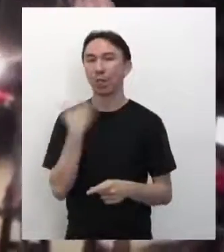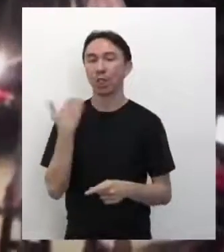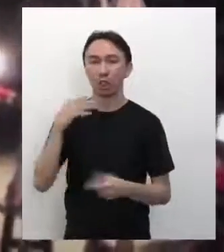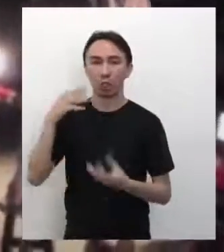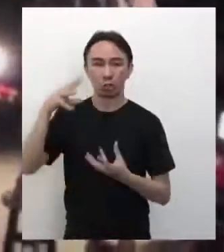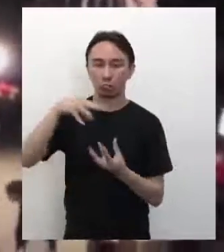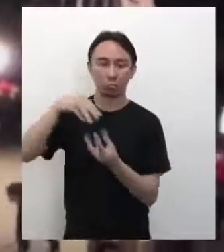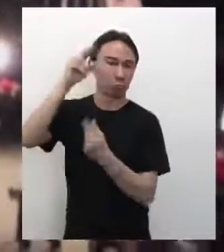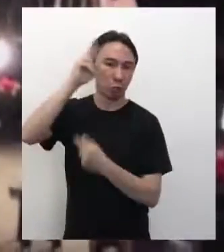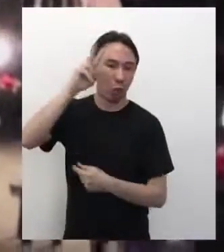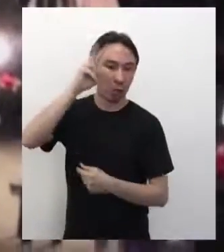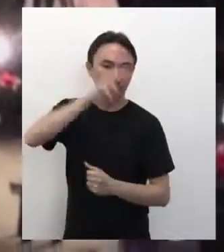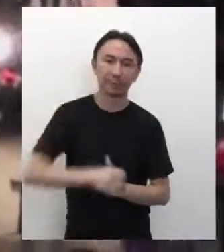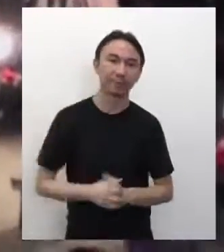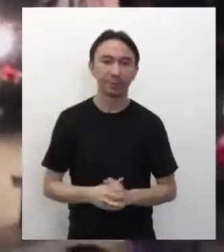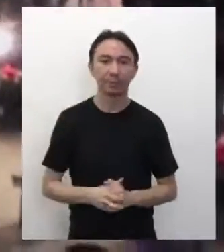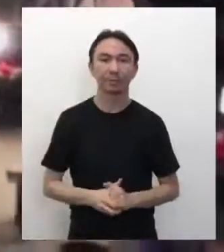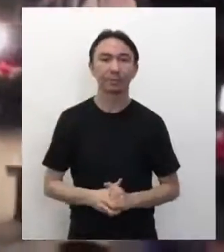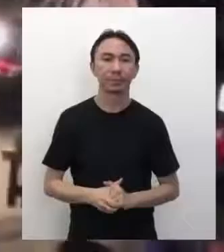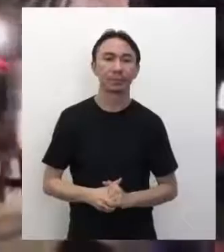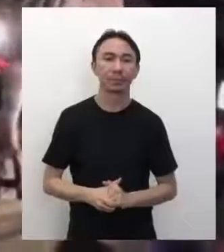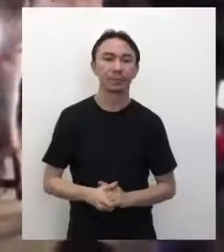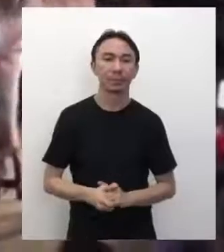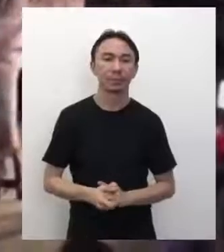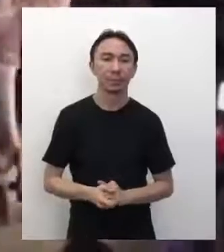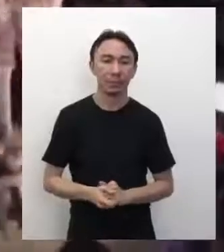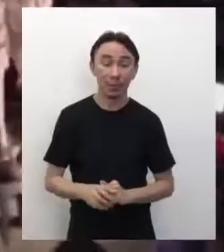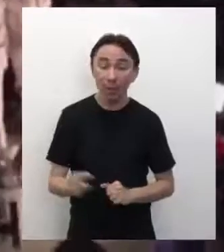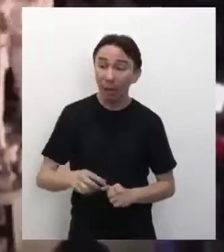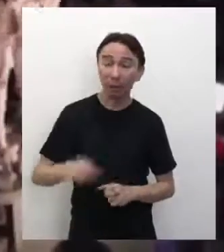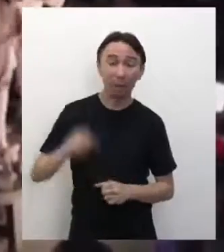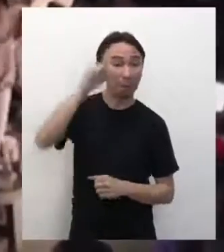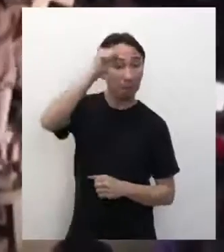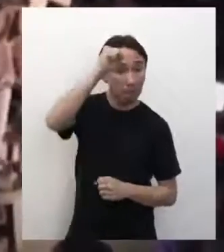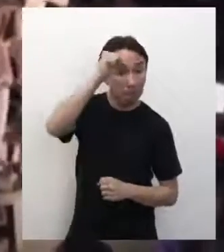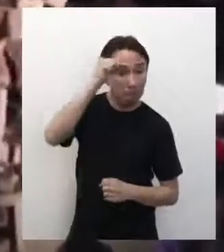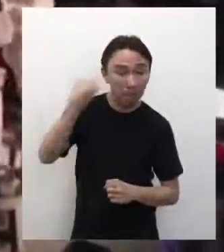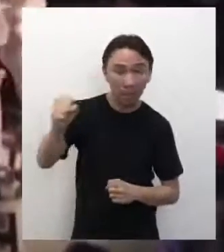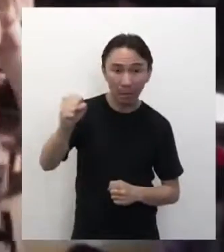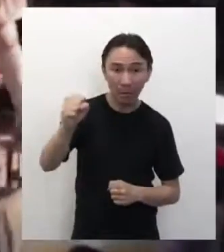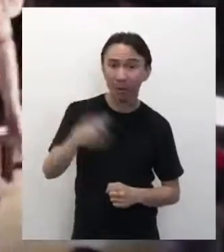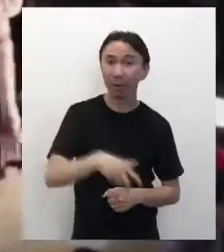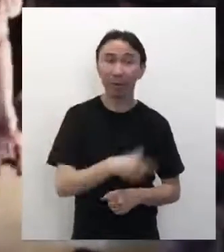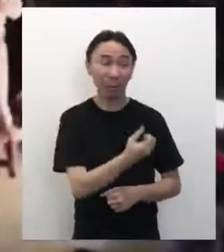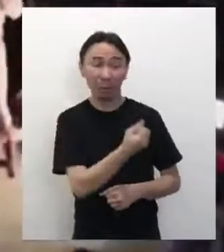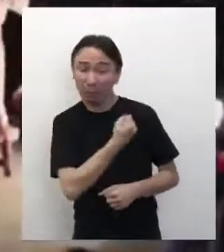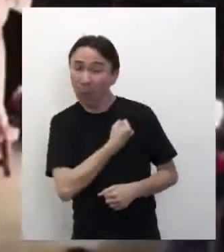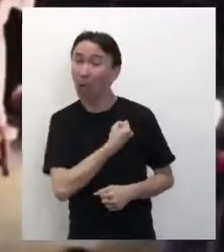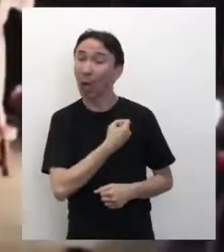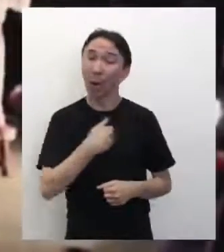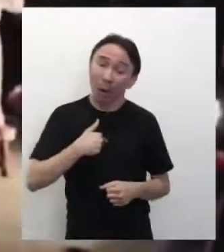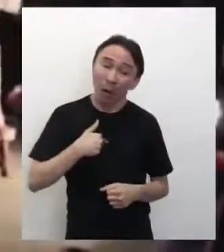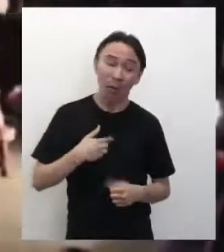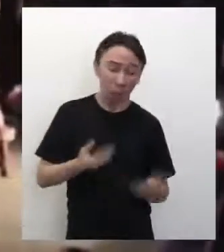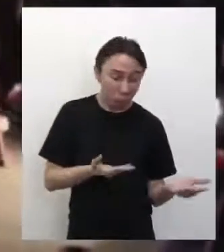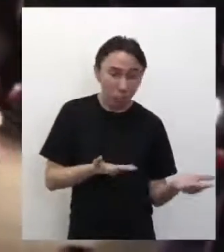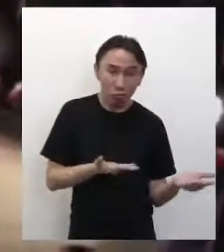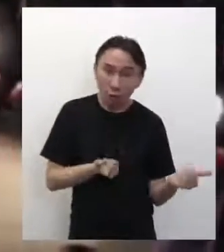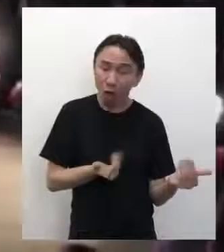pra ele. Foi morta e matada, morreu nova, morreu noiva, toda de